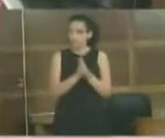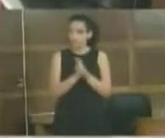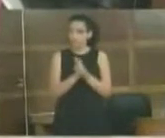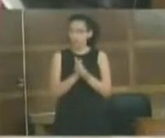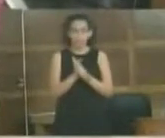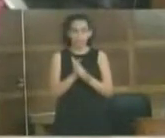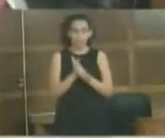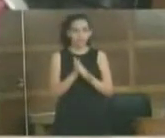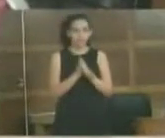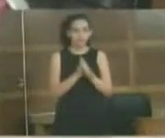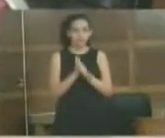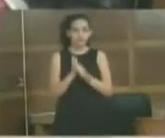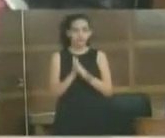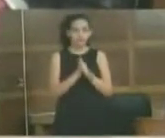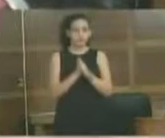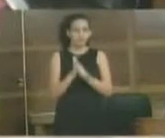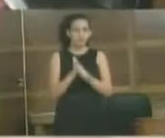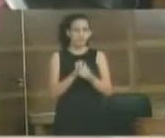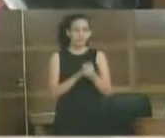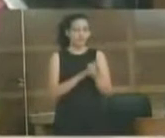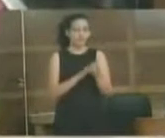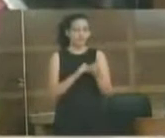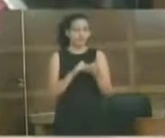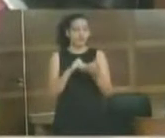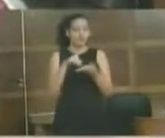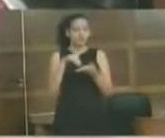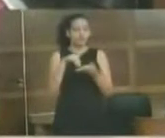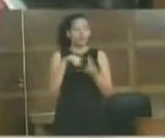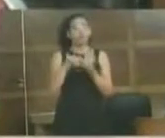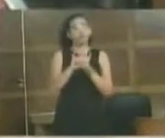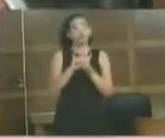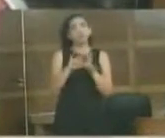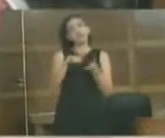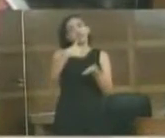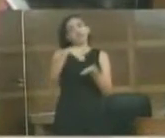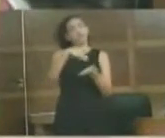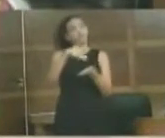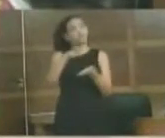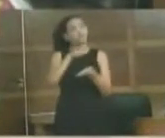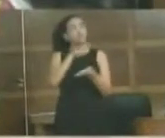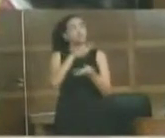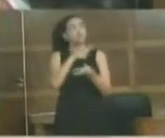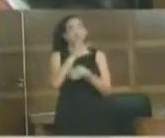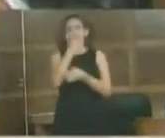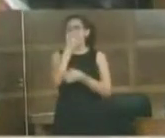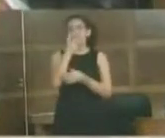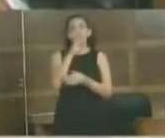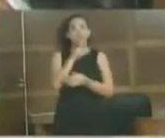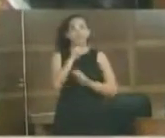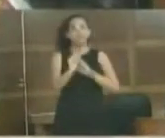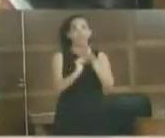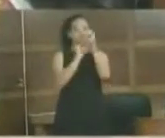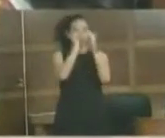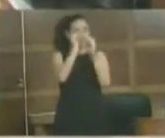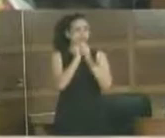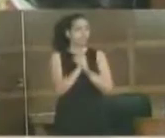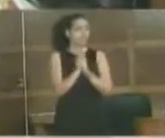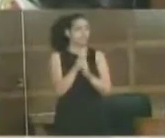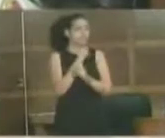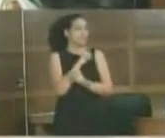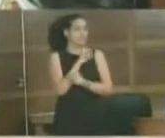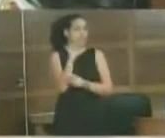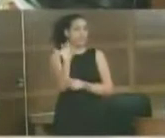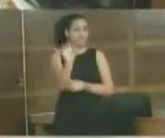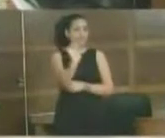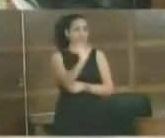As pernas do bem-estar, eles são super dedicados. E eu tenho certeza que vai crescer bastante. E se cada um